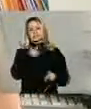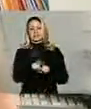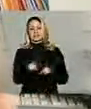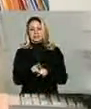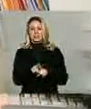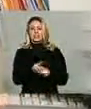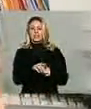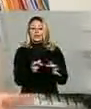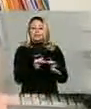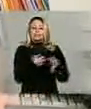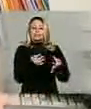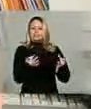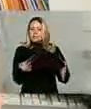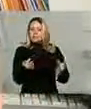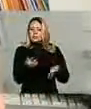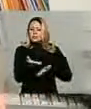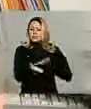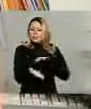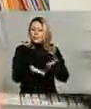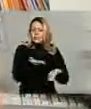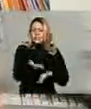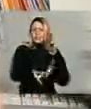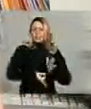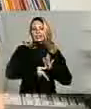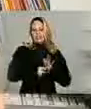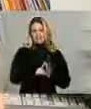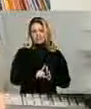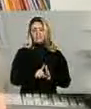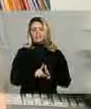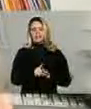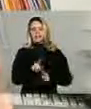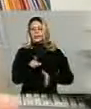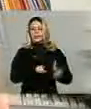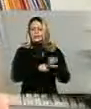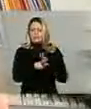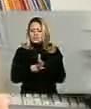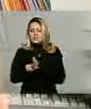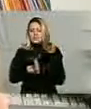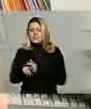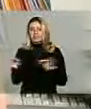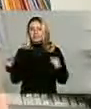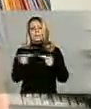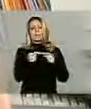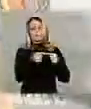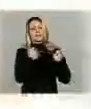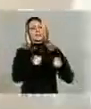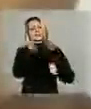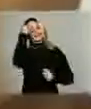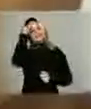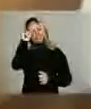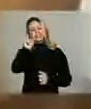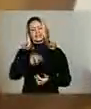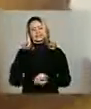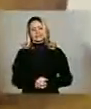um simples diagnóstico e um tratamento adequado poderia prevenir.